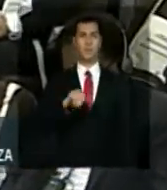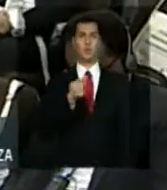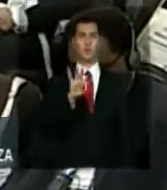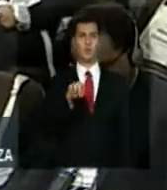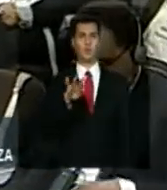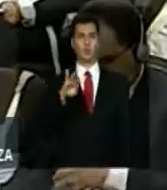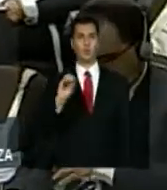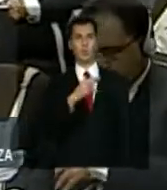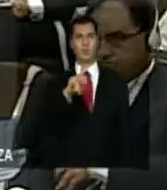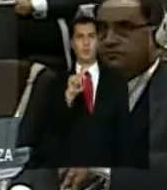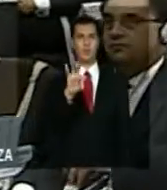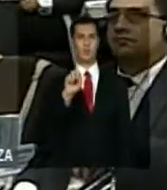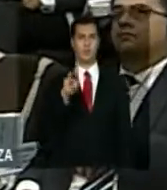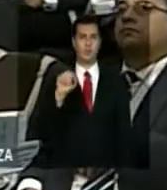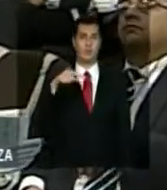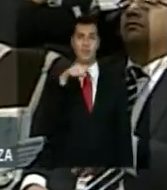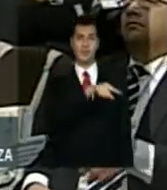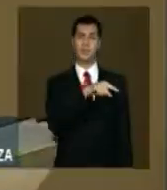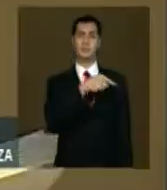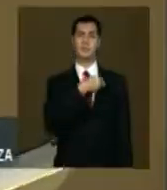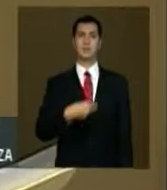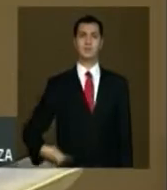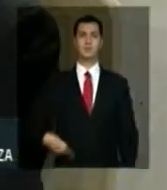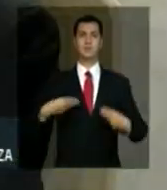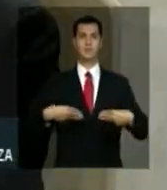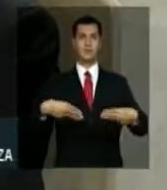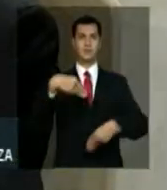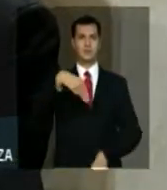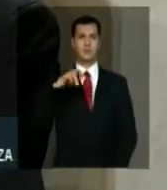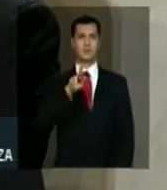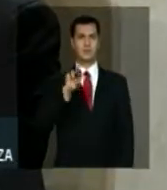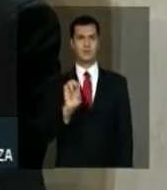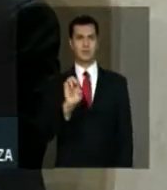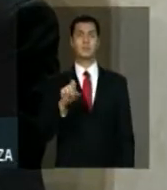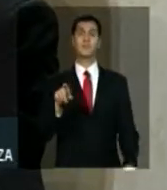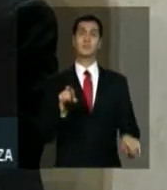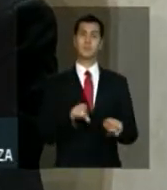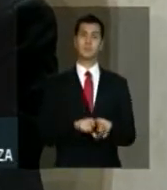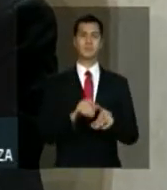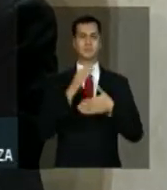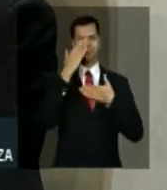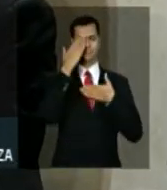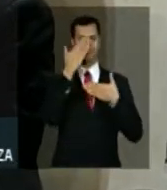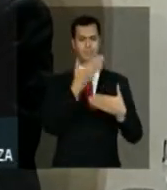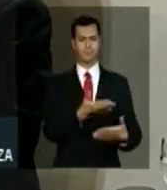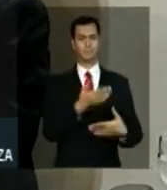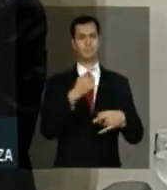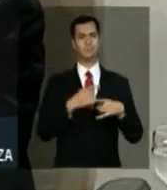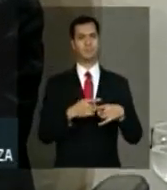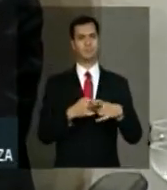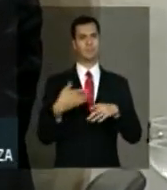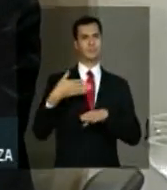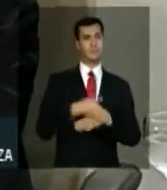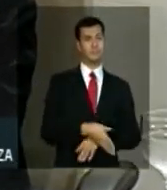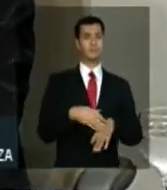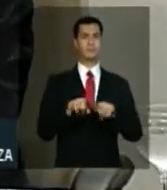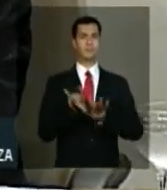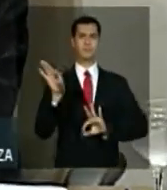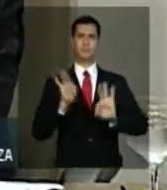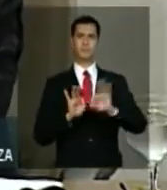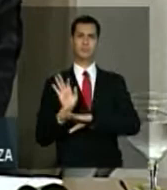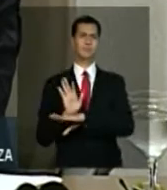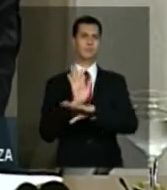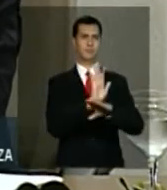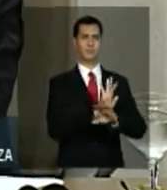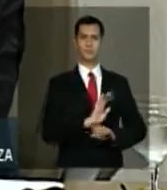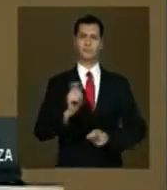patriota Ministro das relações exteriores do governo do Brasil que nos prestigia e nos ajuda a conduzir